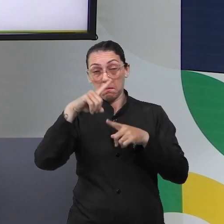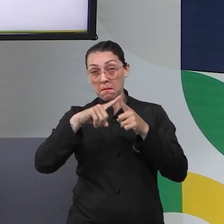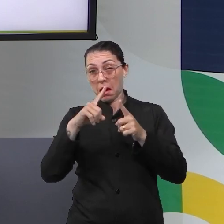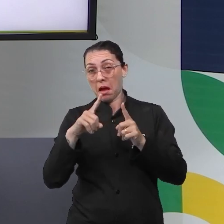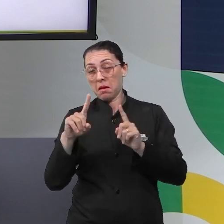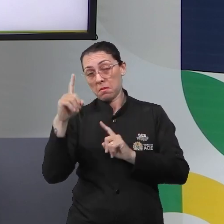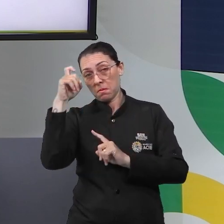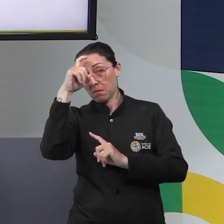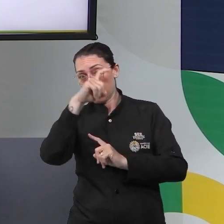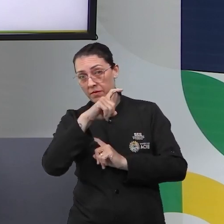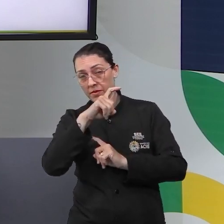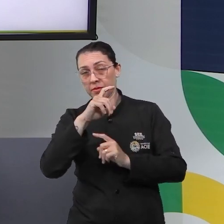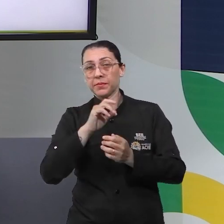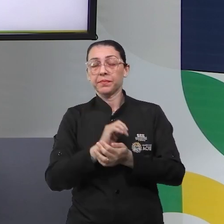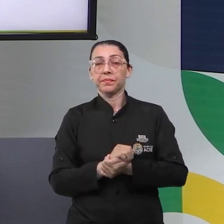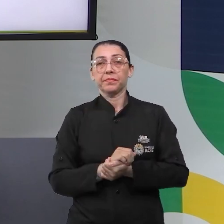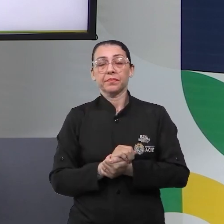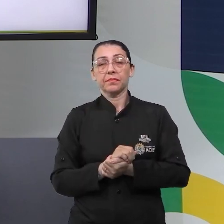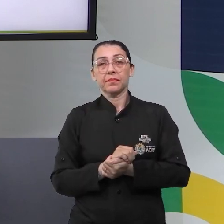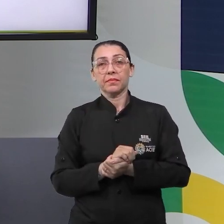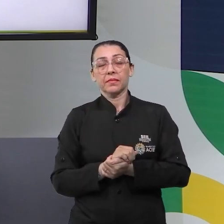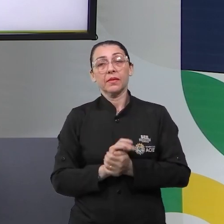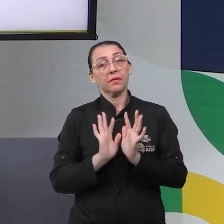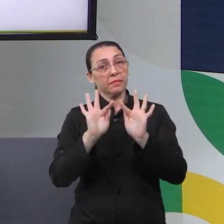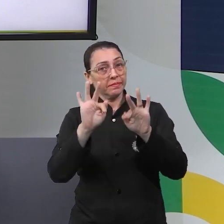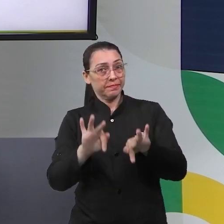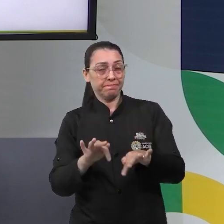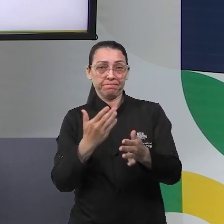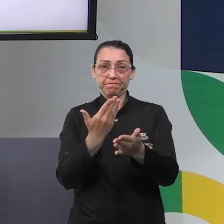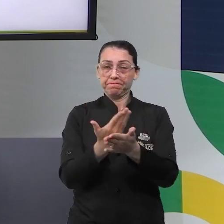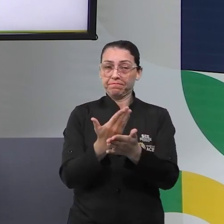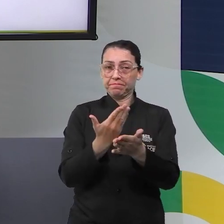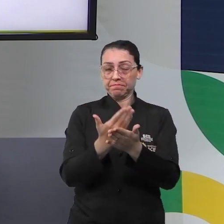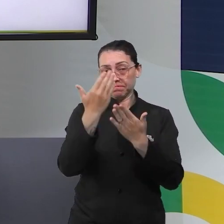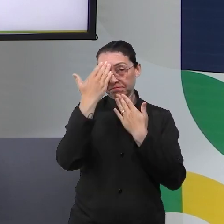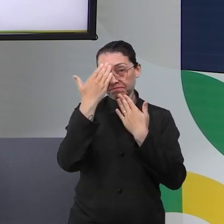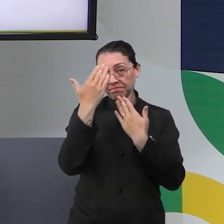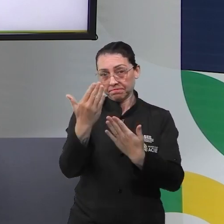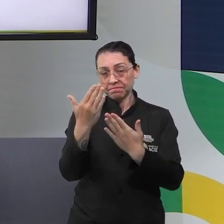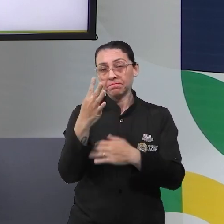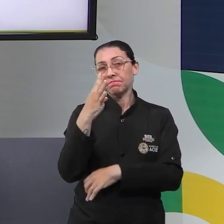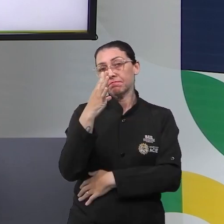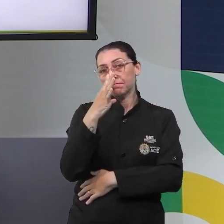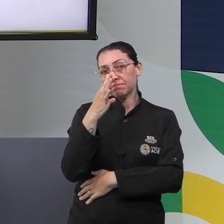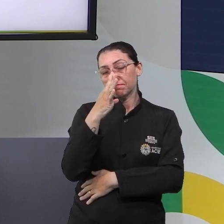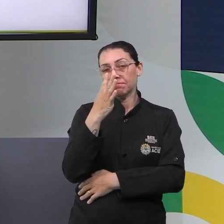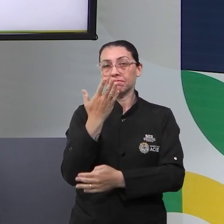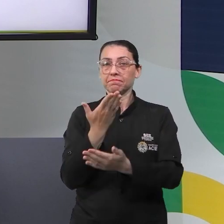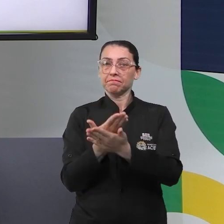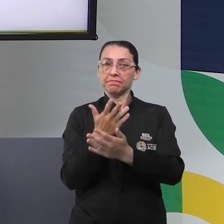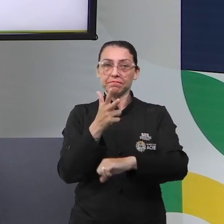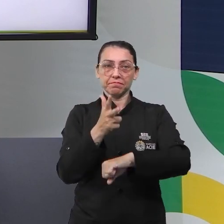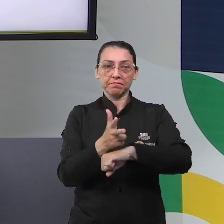difíceis. Eu vou ficar por aqui. Eu agradeço por você ter assistido a nossa